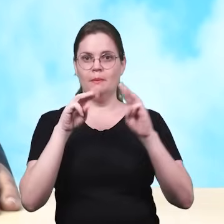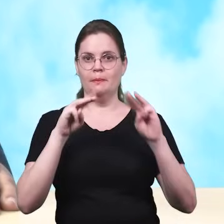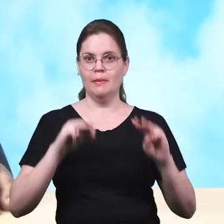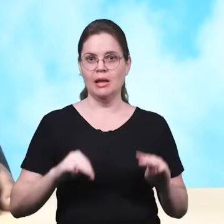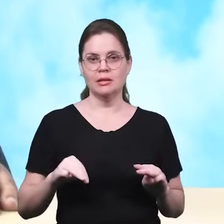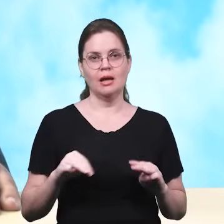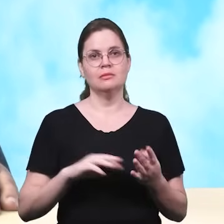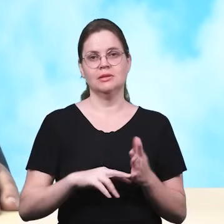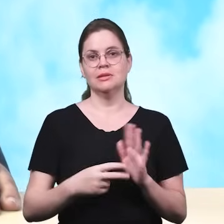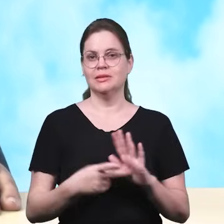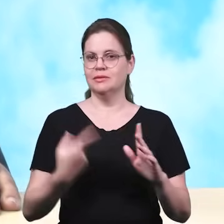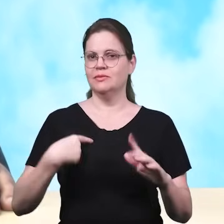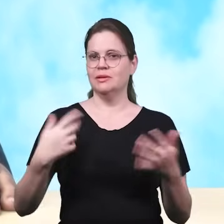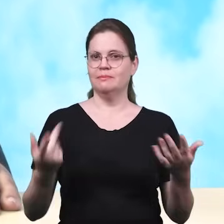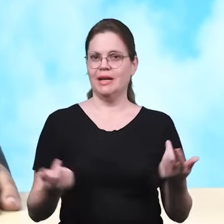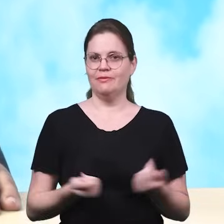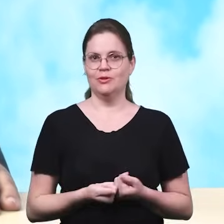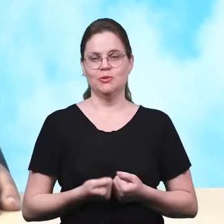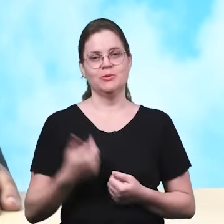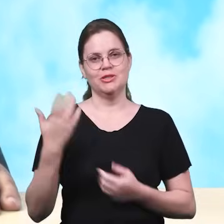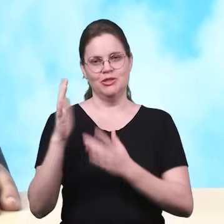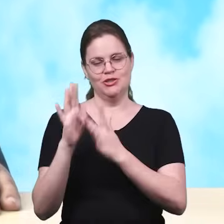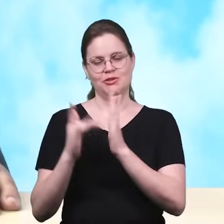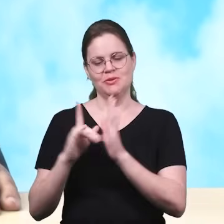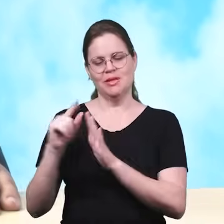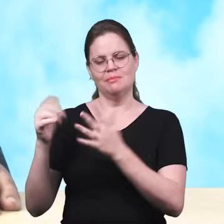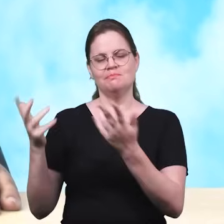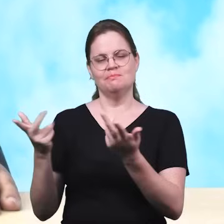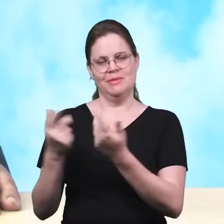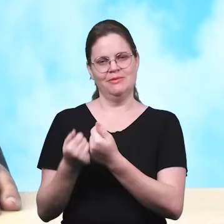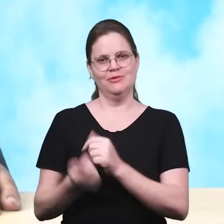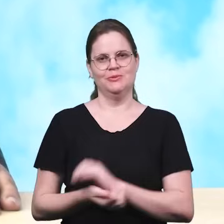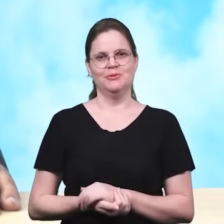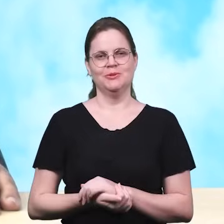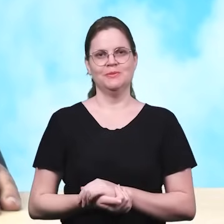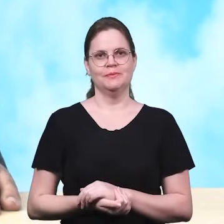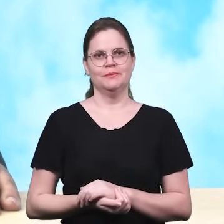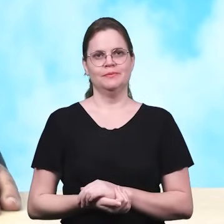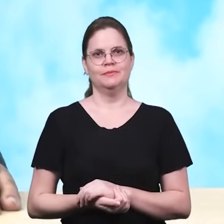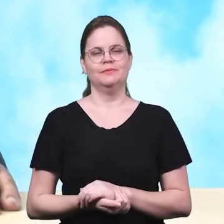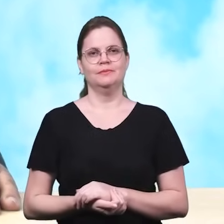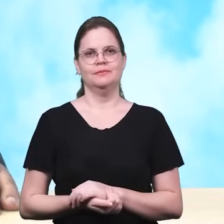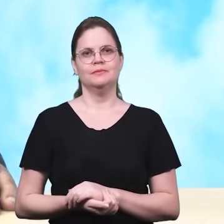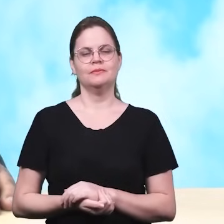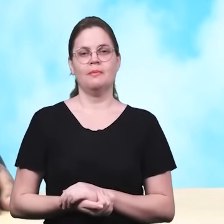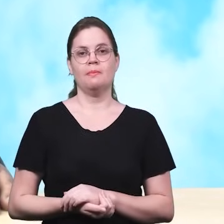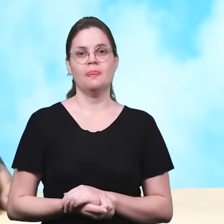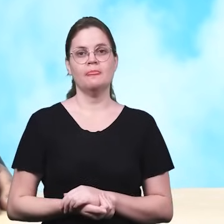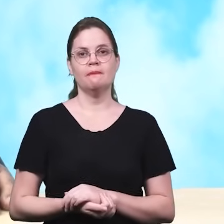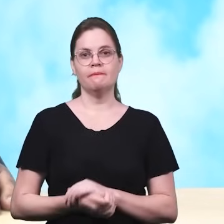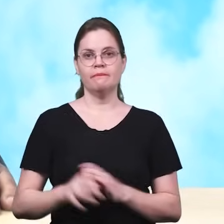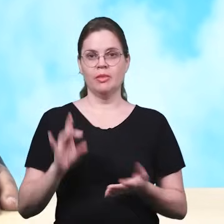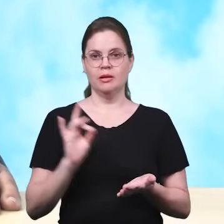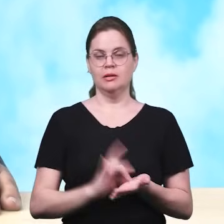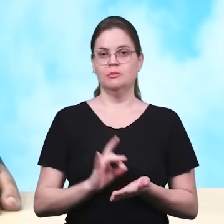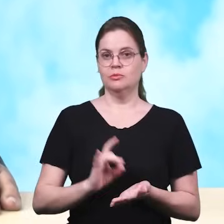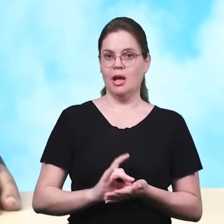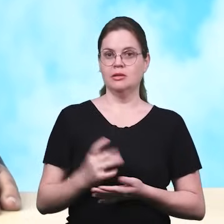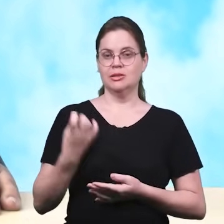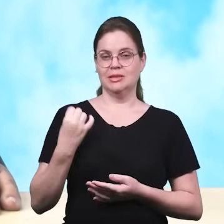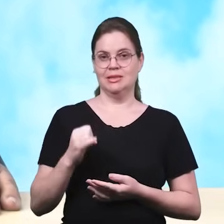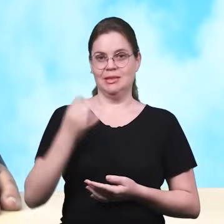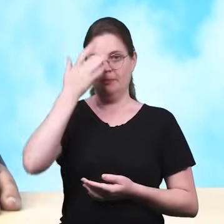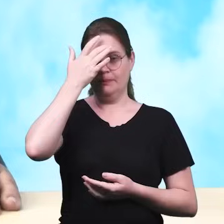coisa maravilhosa. E Jesus é uma coisa maravilhosa. E realmente, quem ainda não